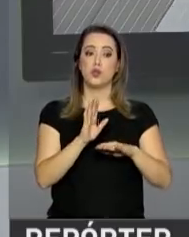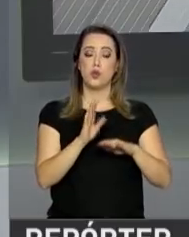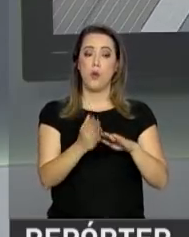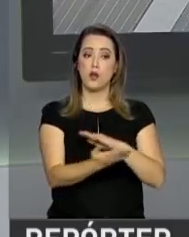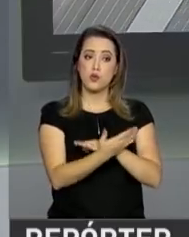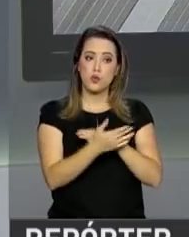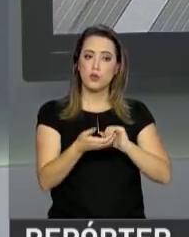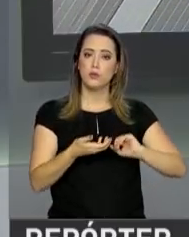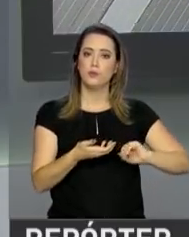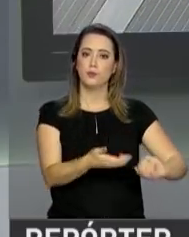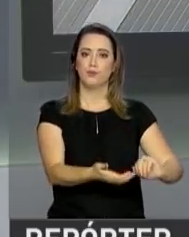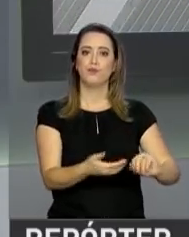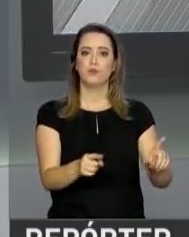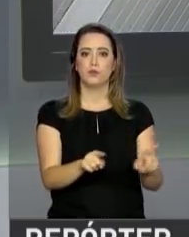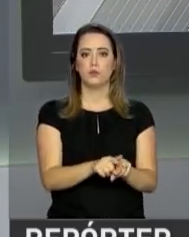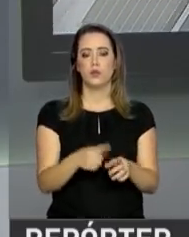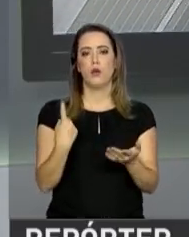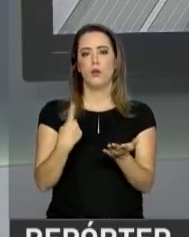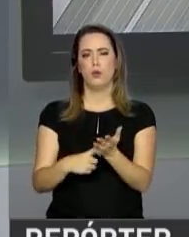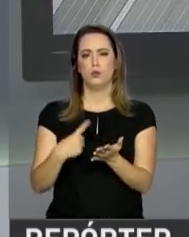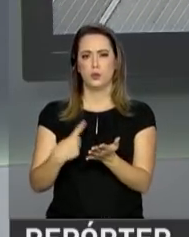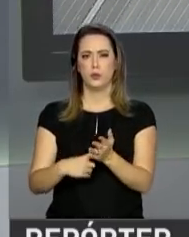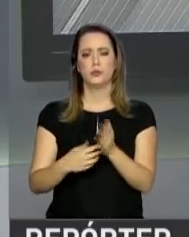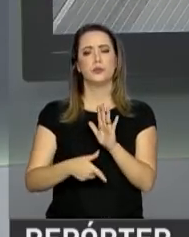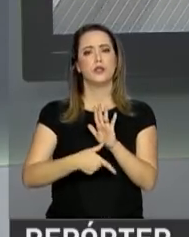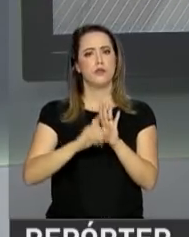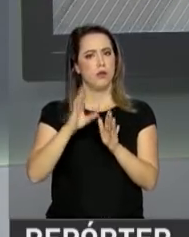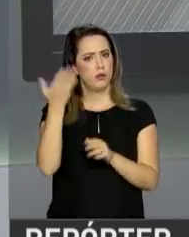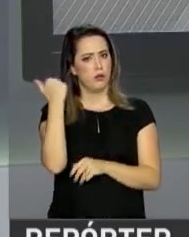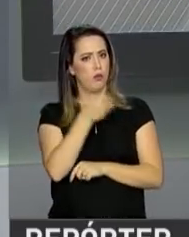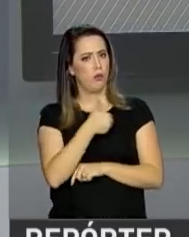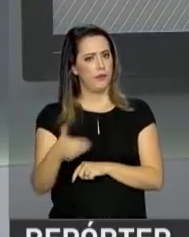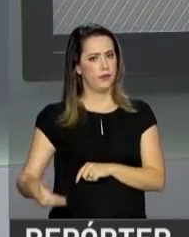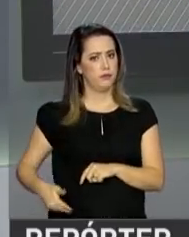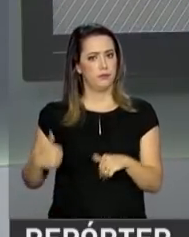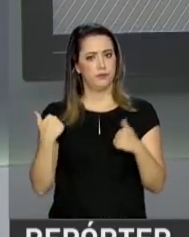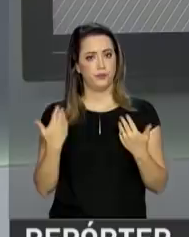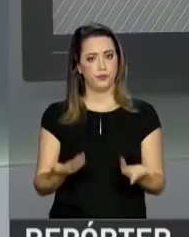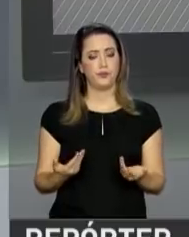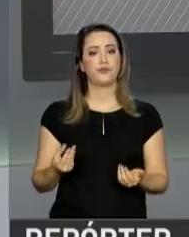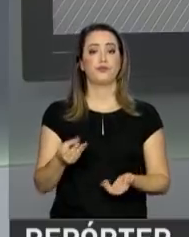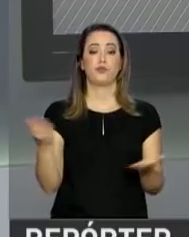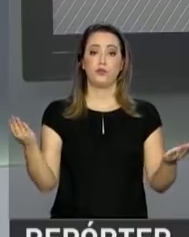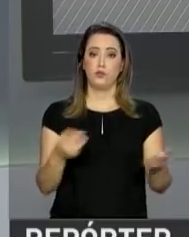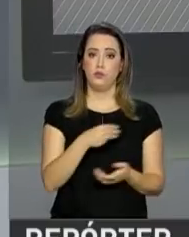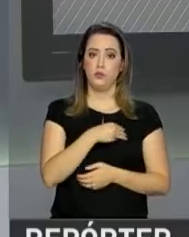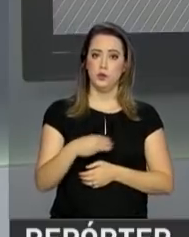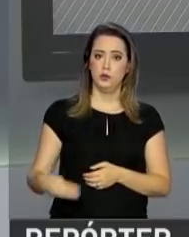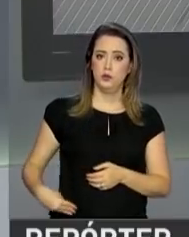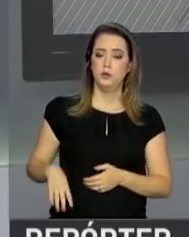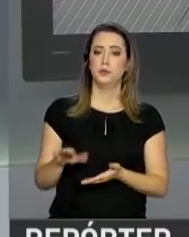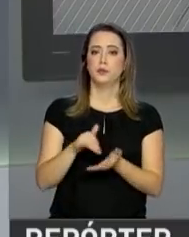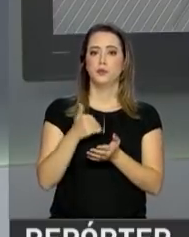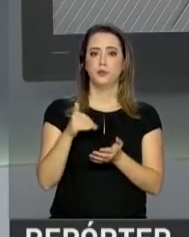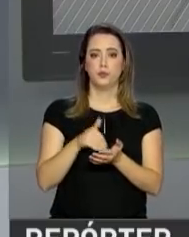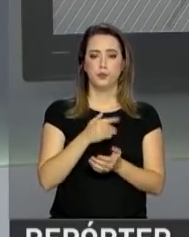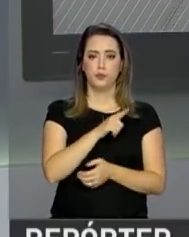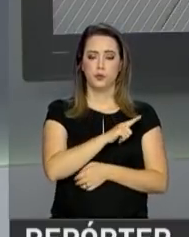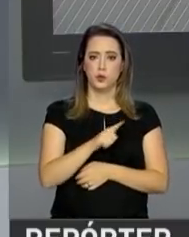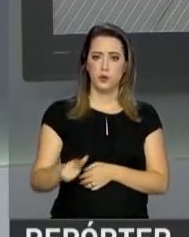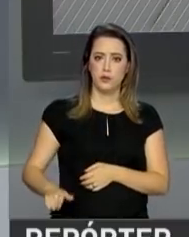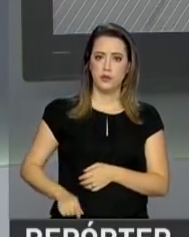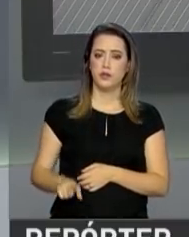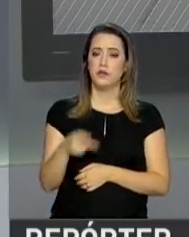esses contratos foram realizados em governos anteriores e segundo o ministro da secretaria de governo carlos marun um é importante que o brasil